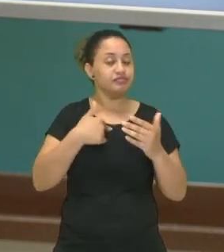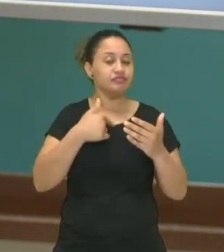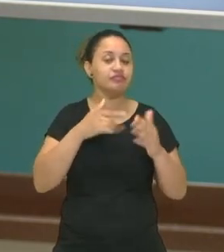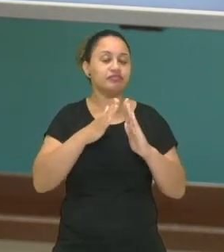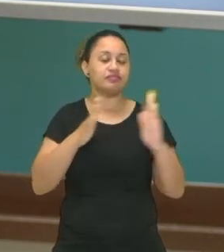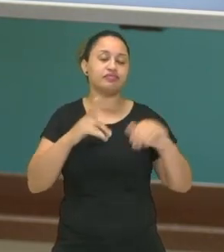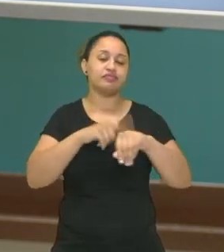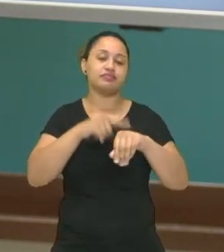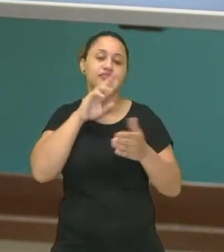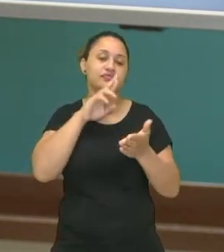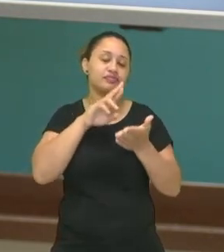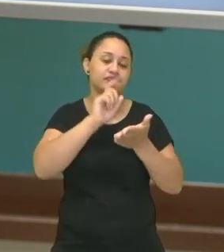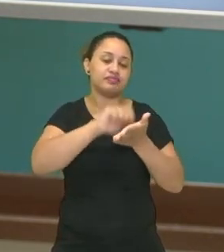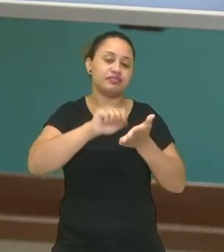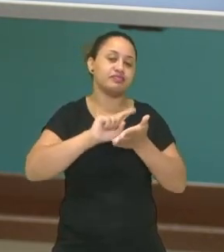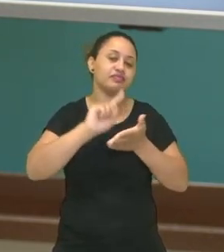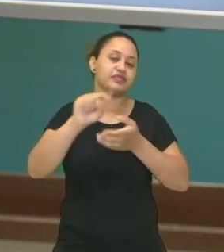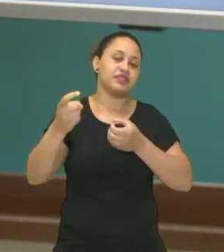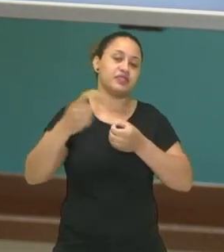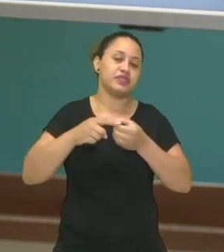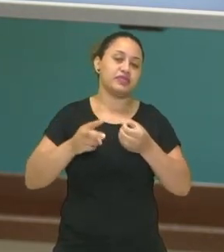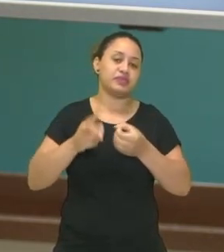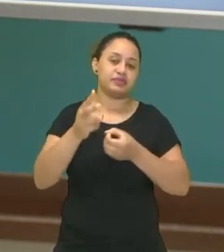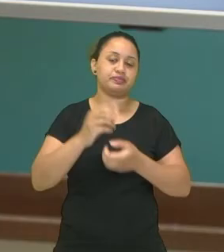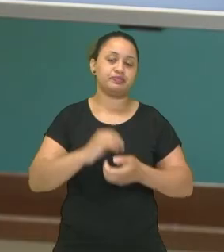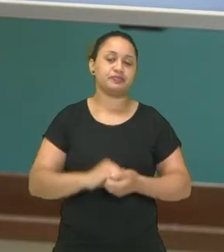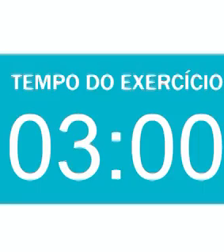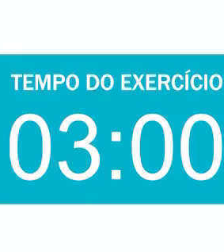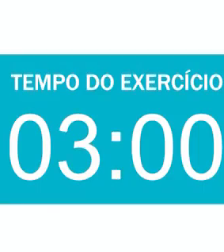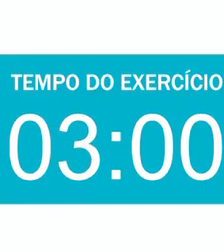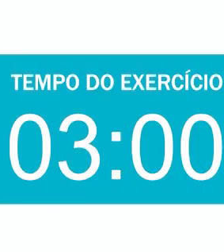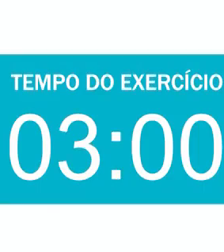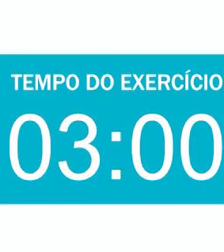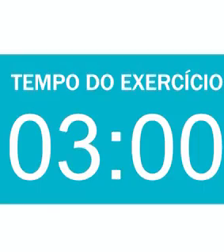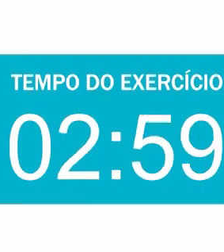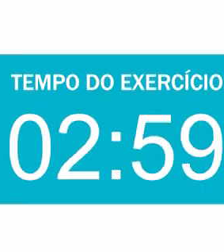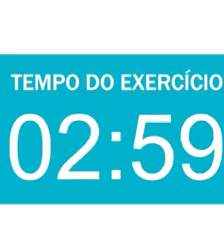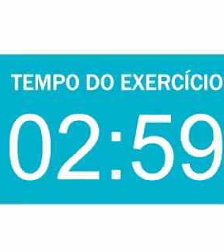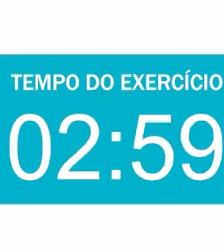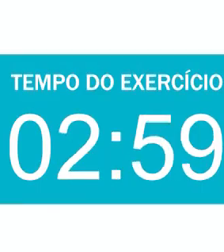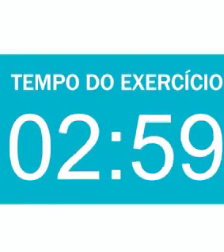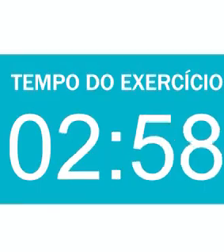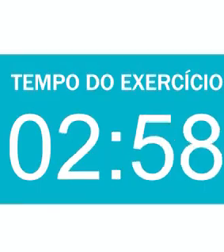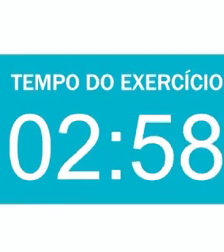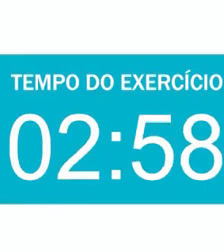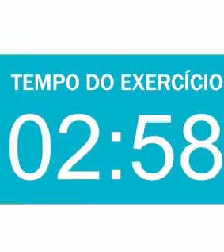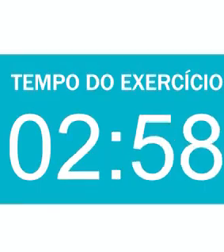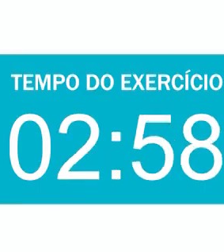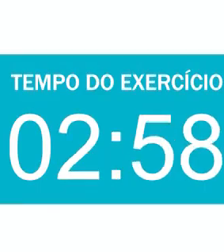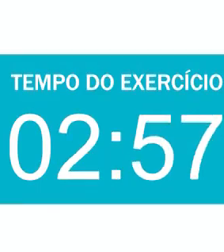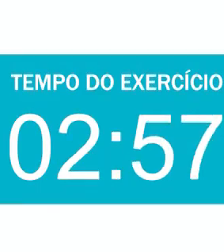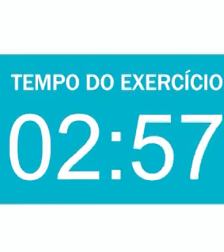dar um tempo e nós já retomamos em sequência.